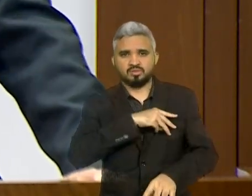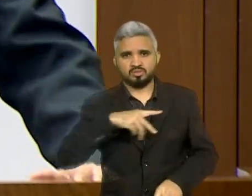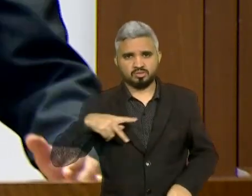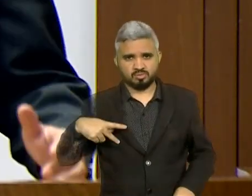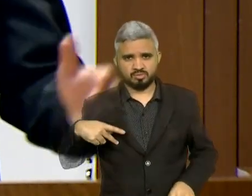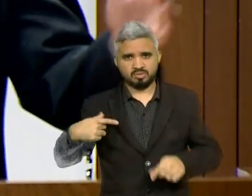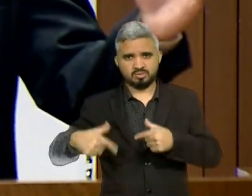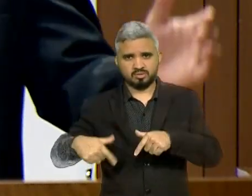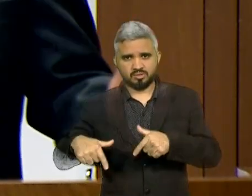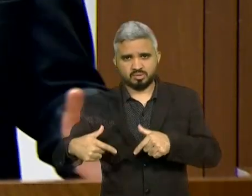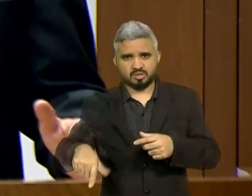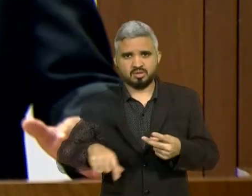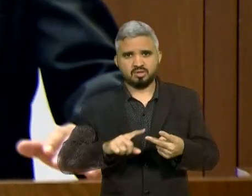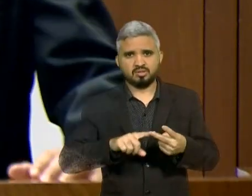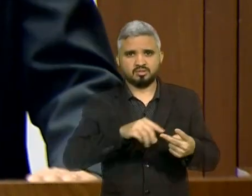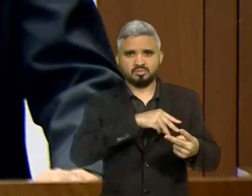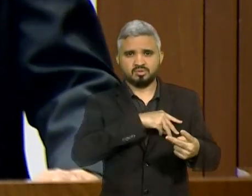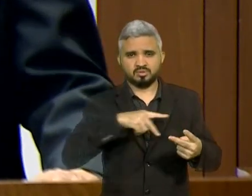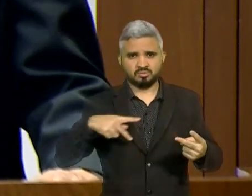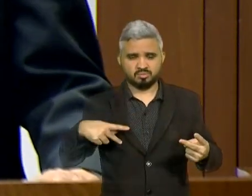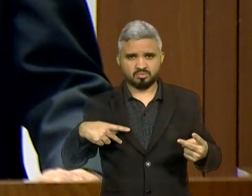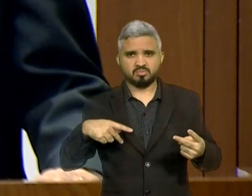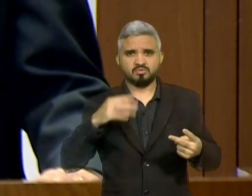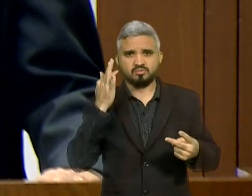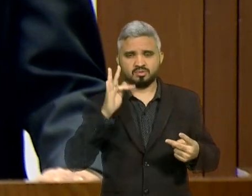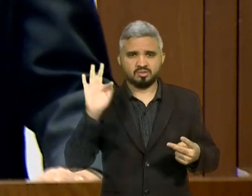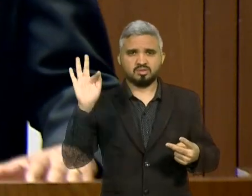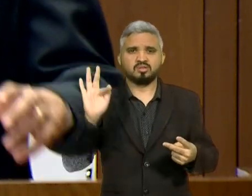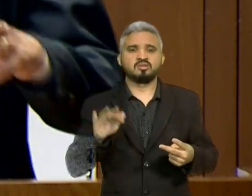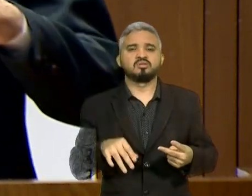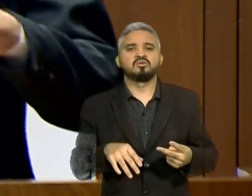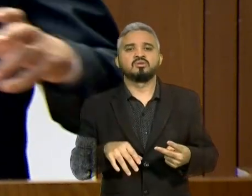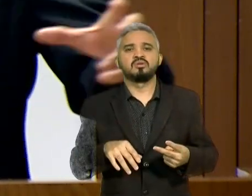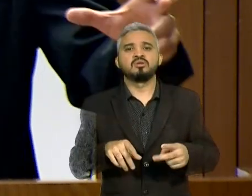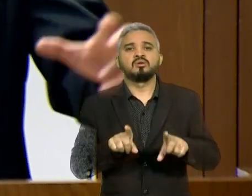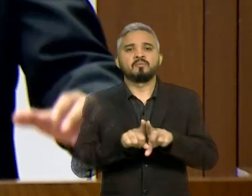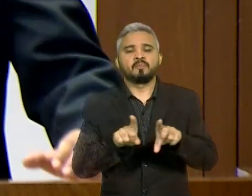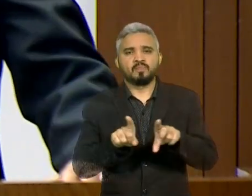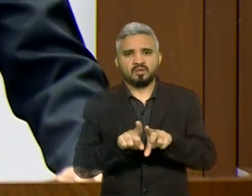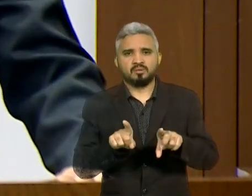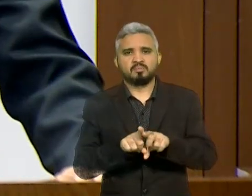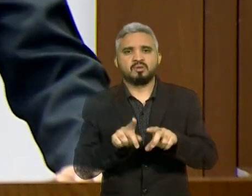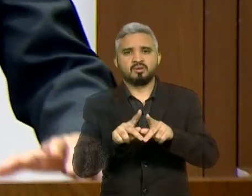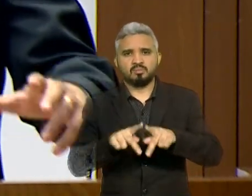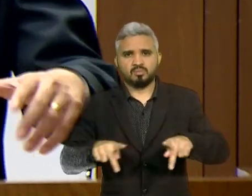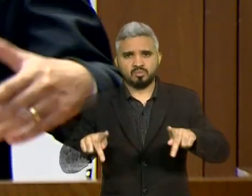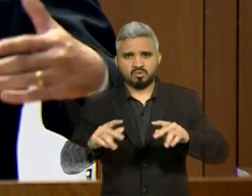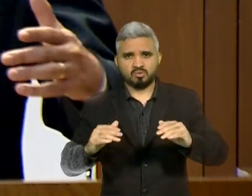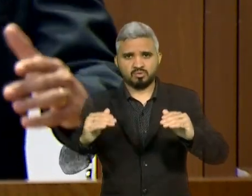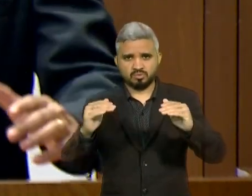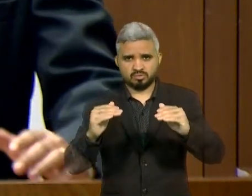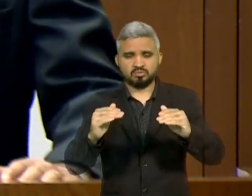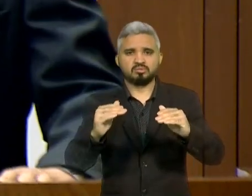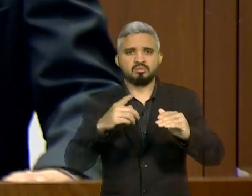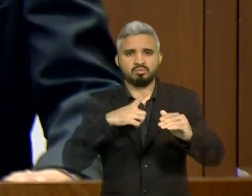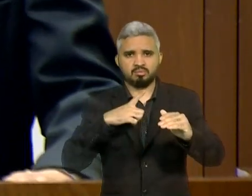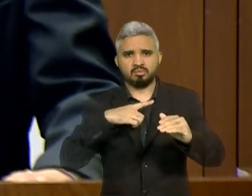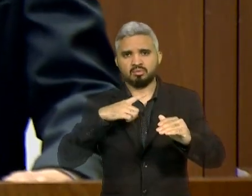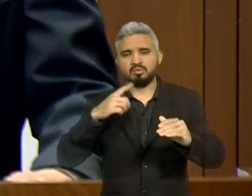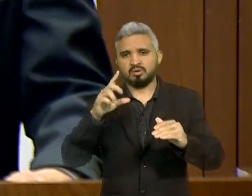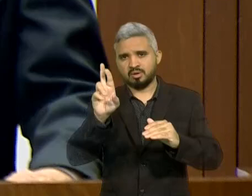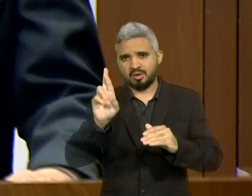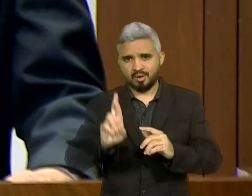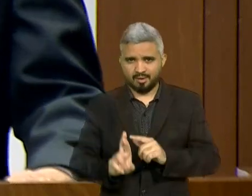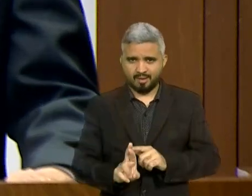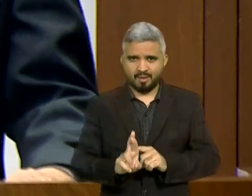Federal, a Procuradoria-Geral de Justiça está mandando também representantes para poder fazer esse debate e poder fazer essa construção.